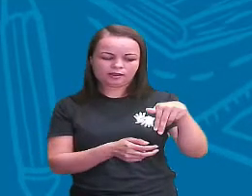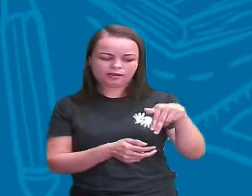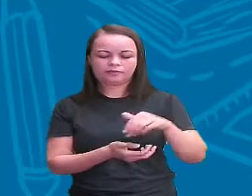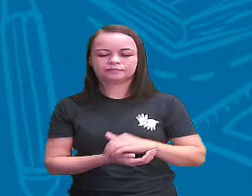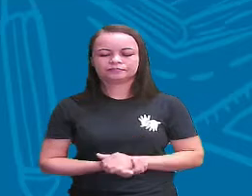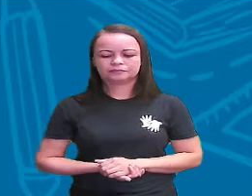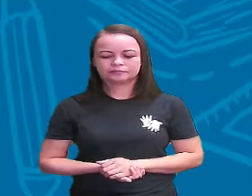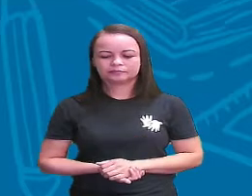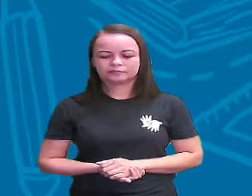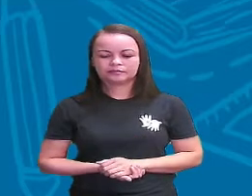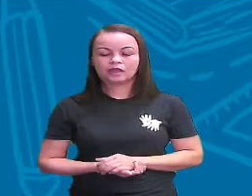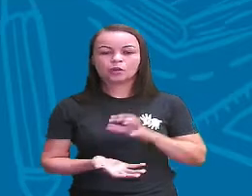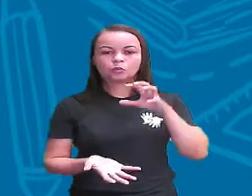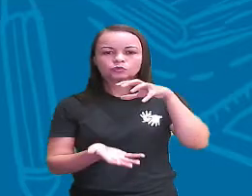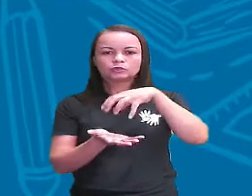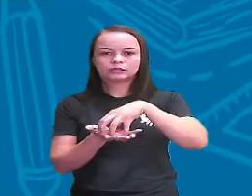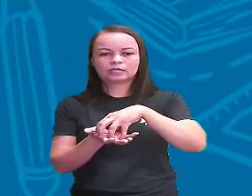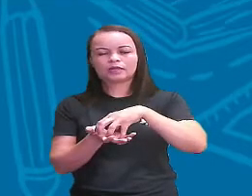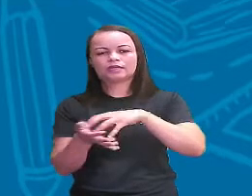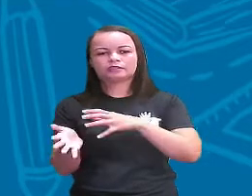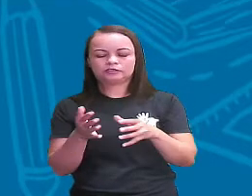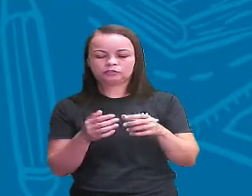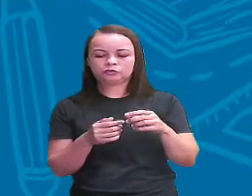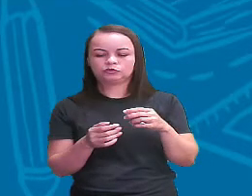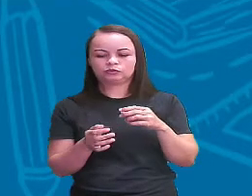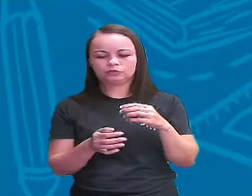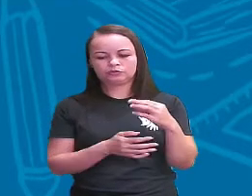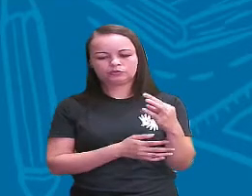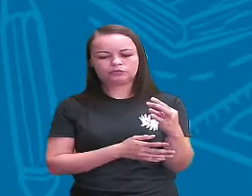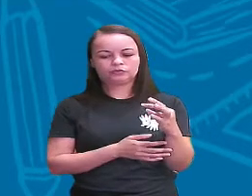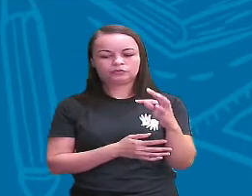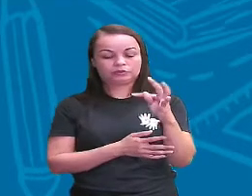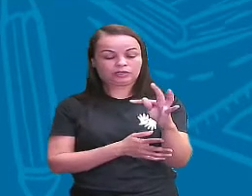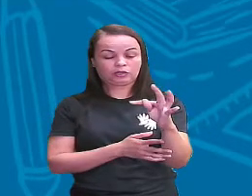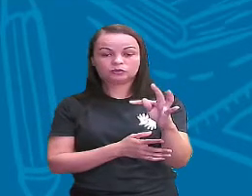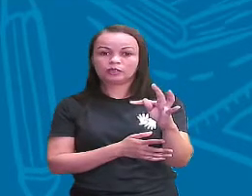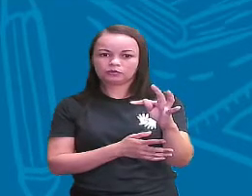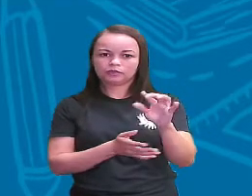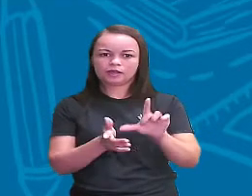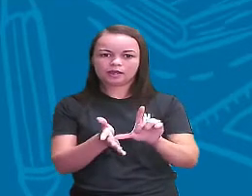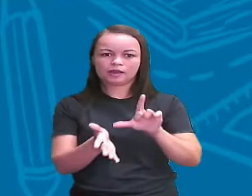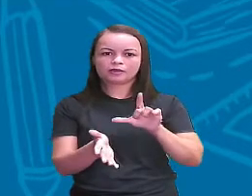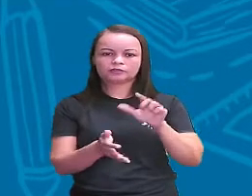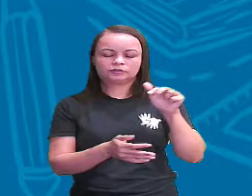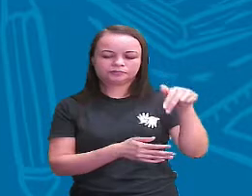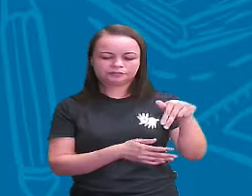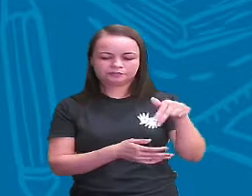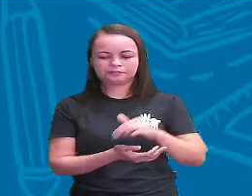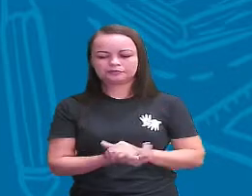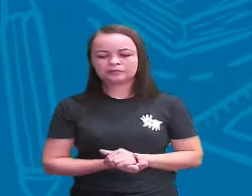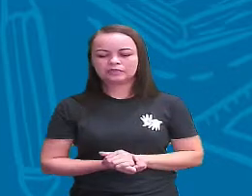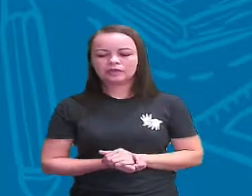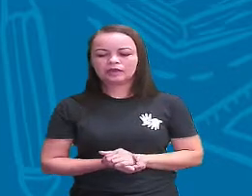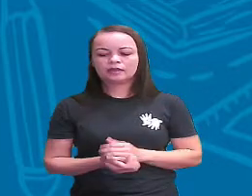centro, temos aí o T, então eu coloco o N. Na palavra